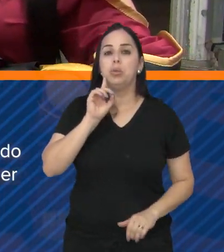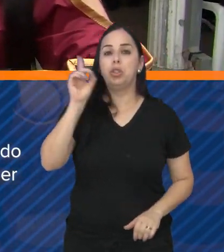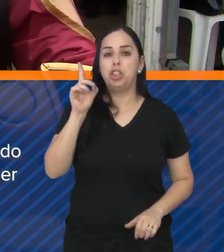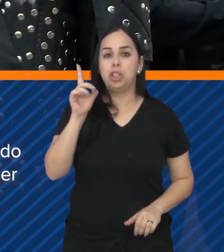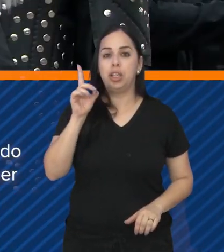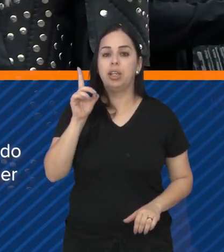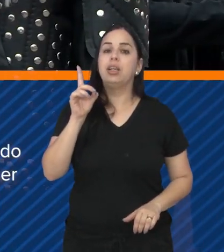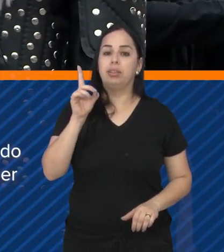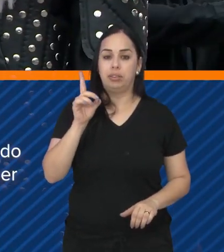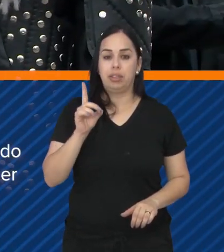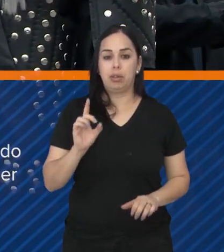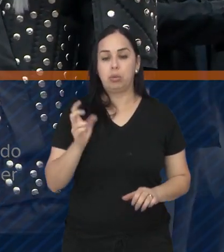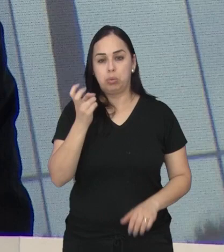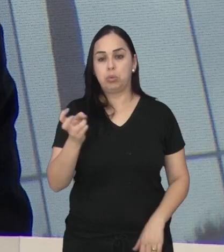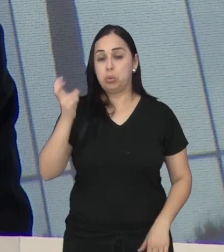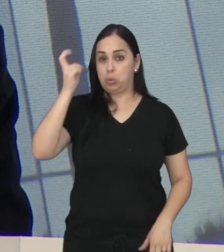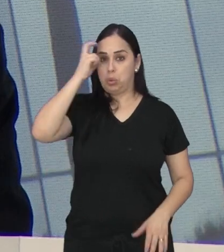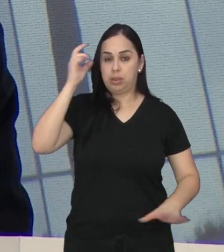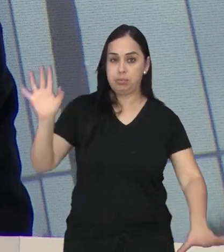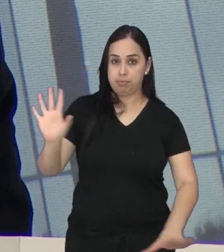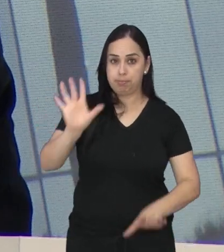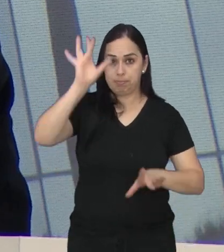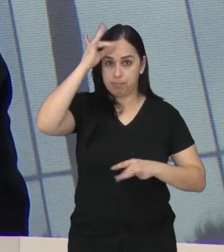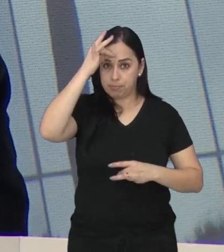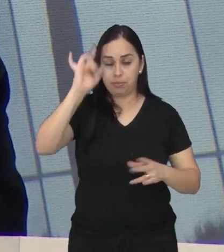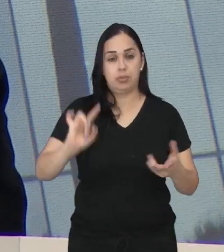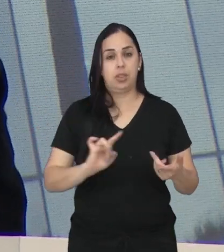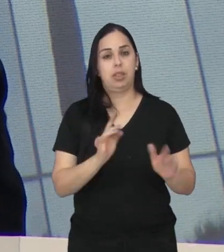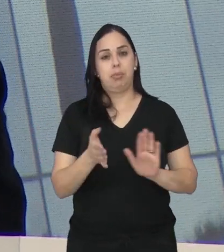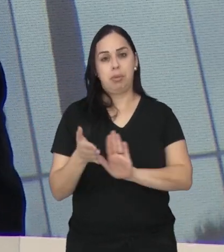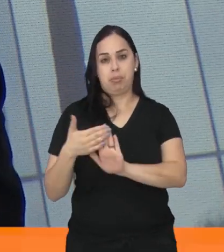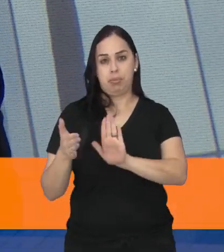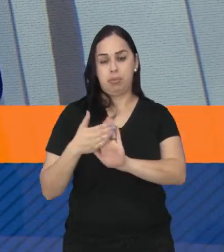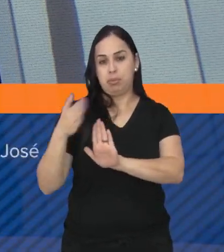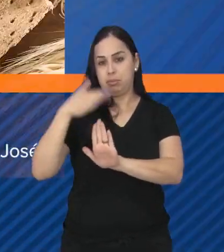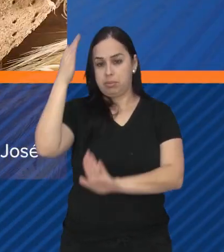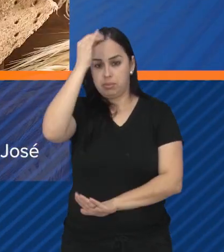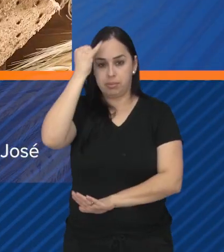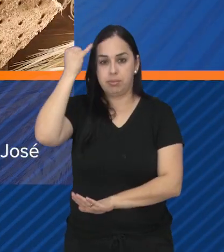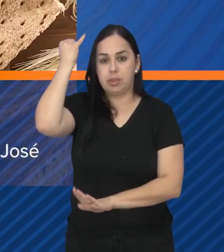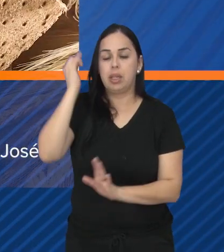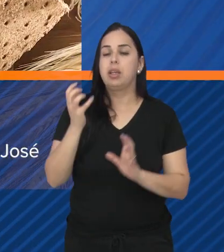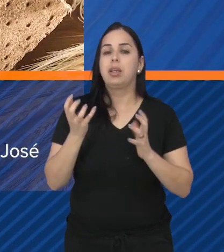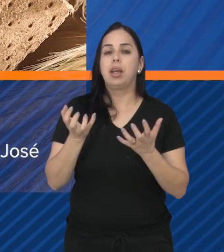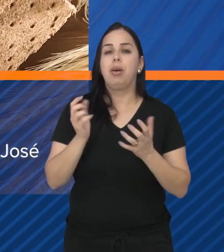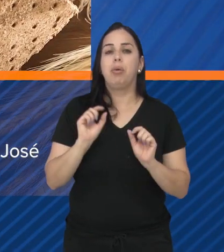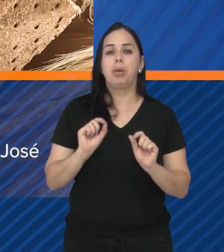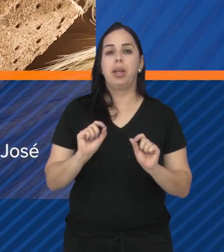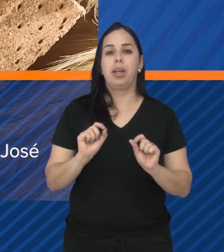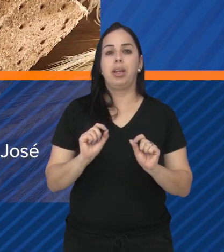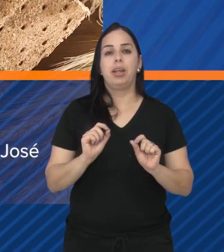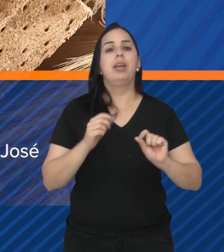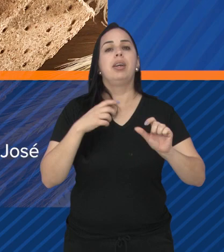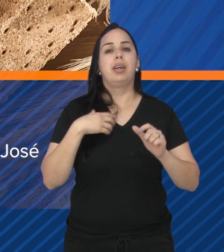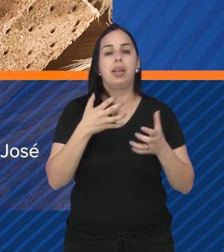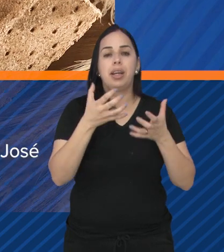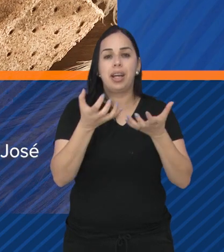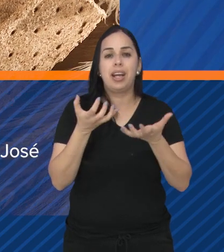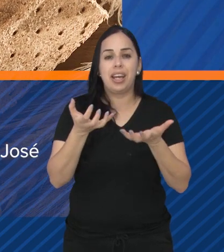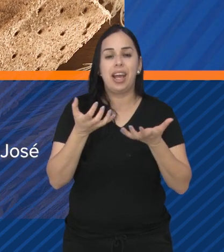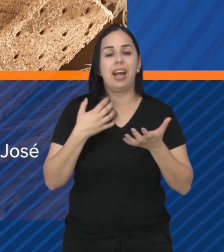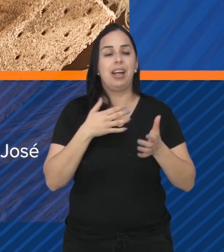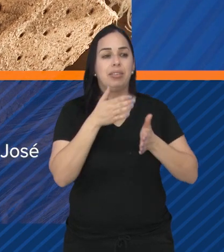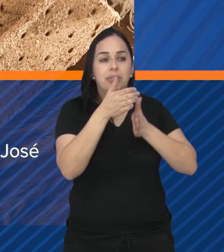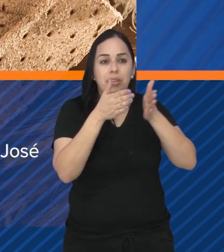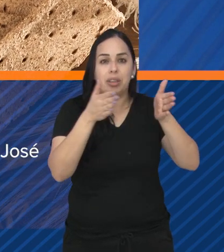Dia da Cultura Geek em São José, e a proposta do vereador Dr. José Cláudio, que quer criar uma rota gastronômica de comida